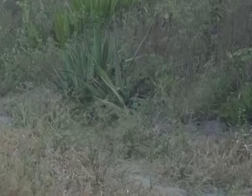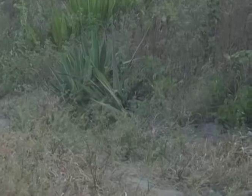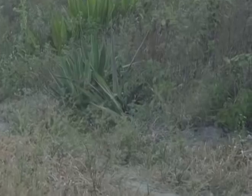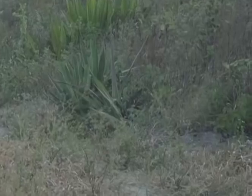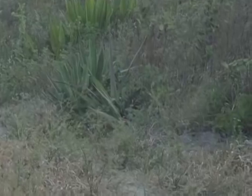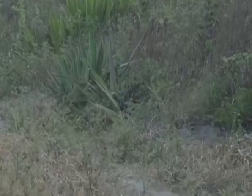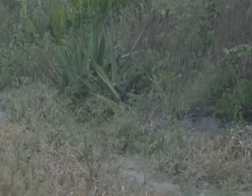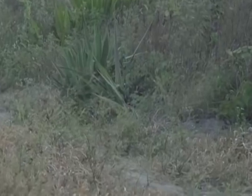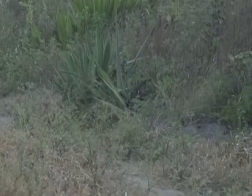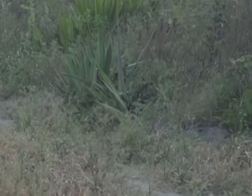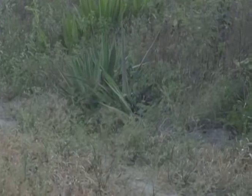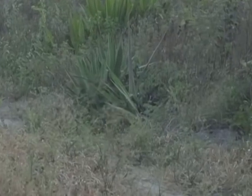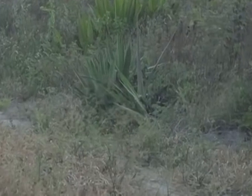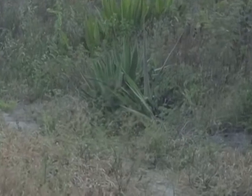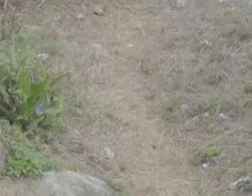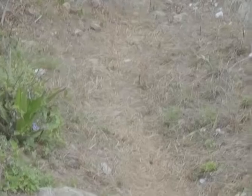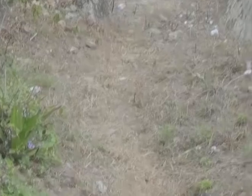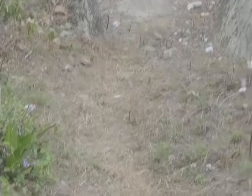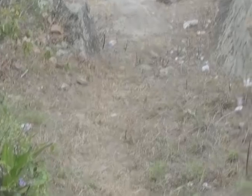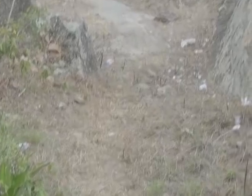visitantes.